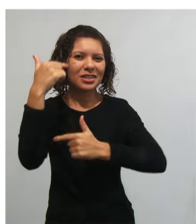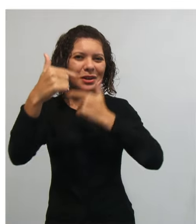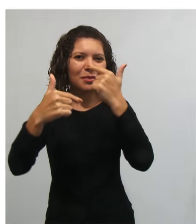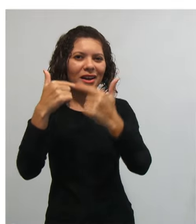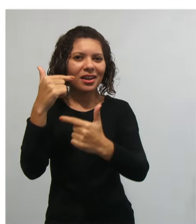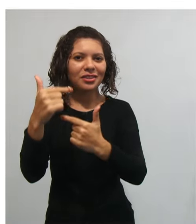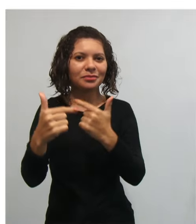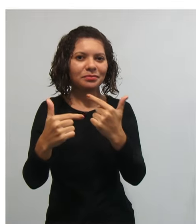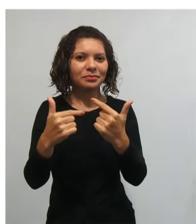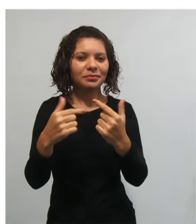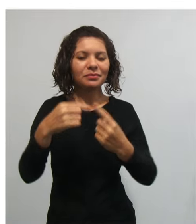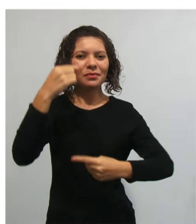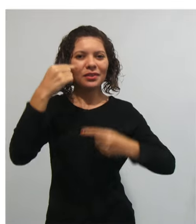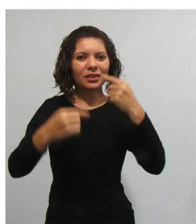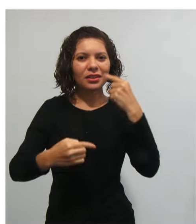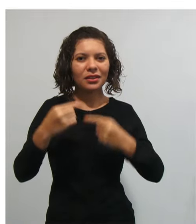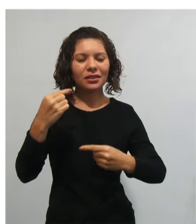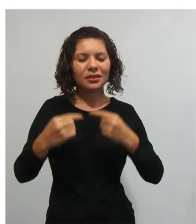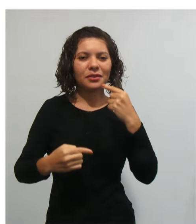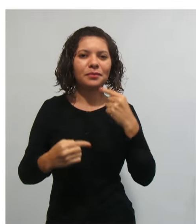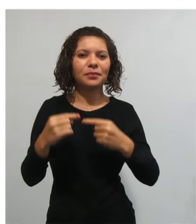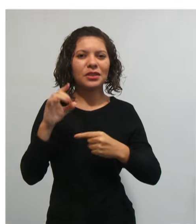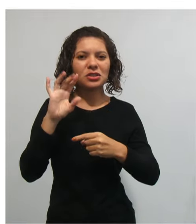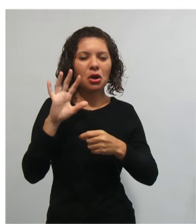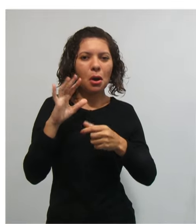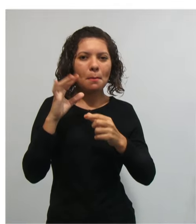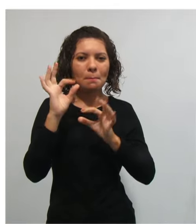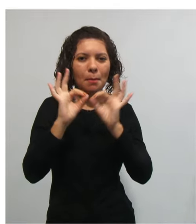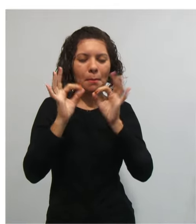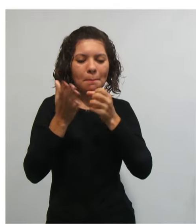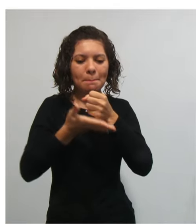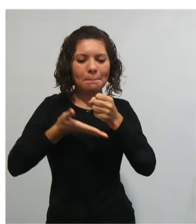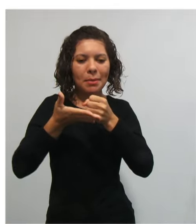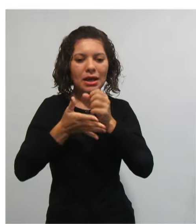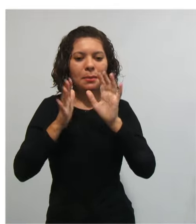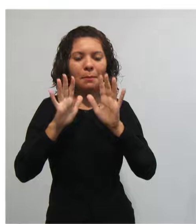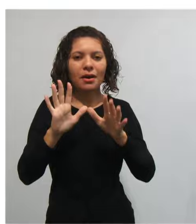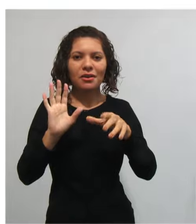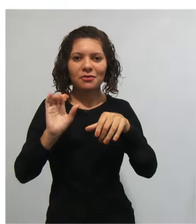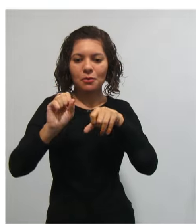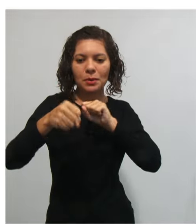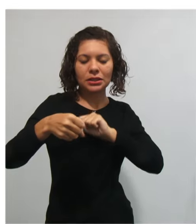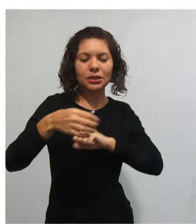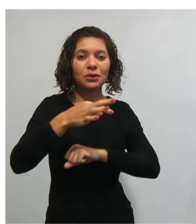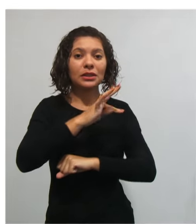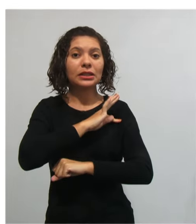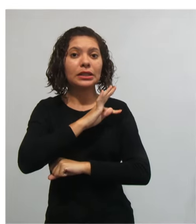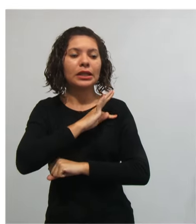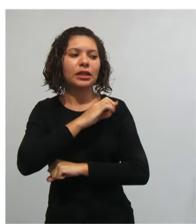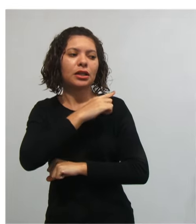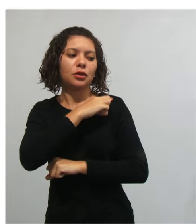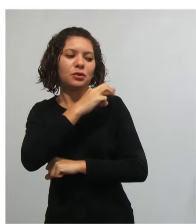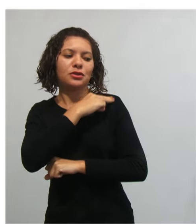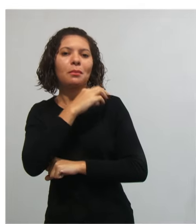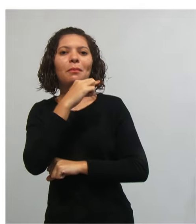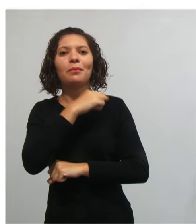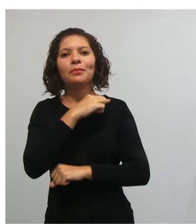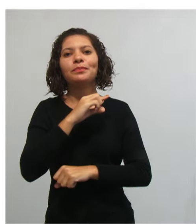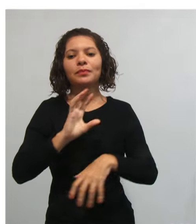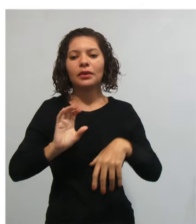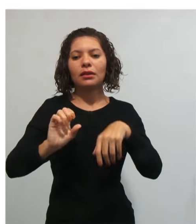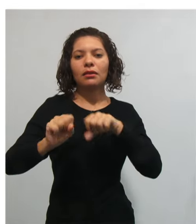básica para o trabalho a gente observa que as discussões mais atuais eh vão além dessa questão da preparação básica mas com a própria